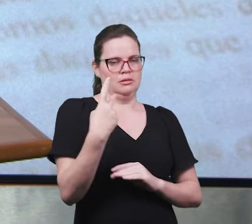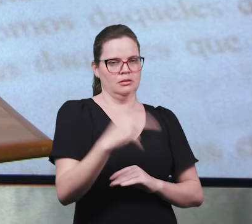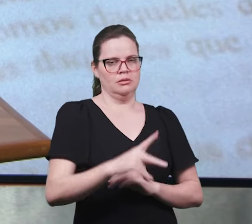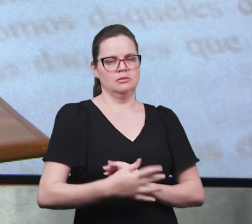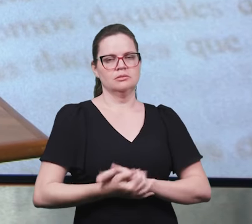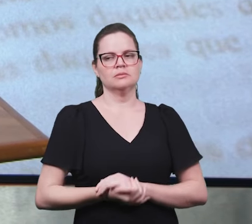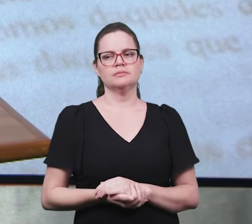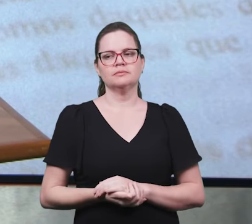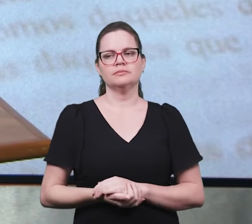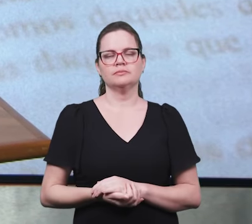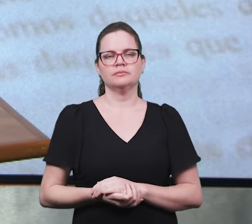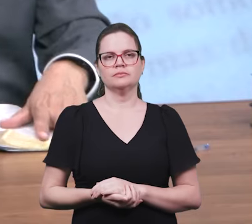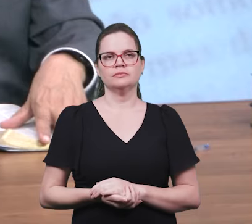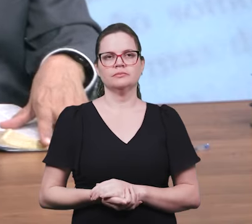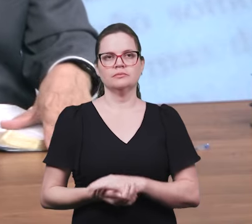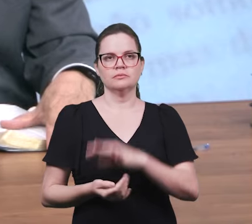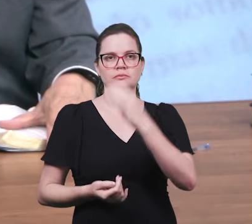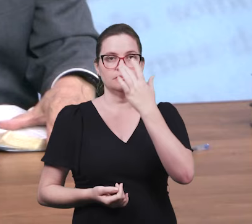do Senhor.